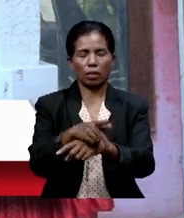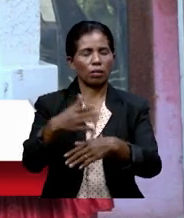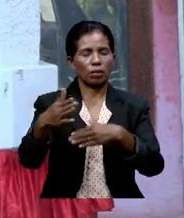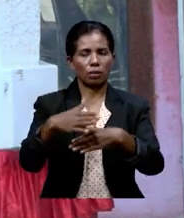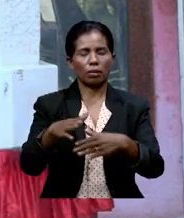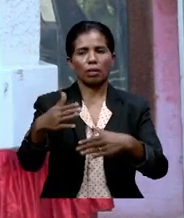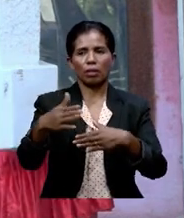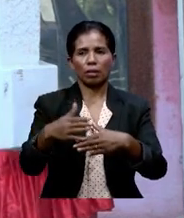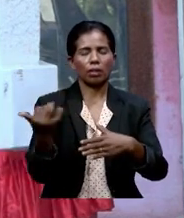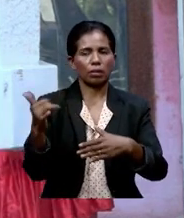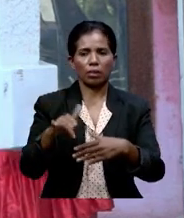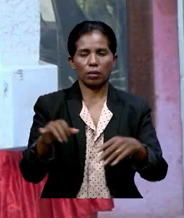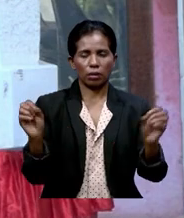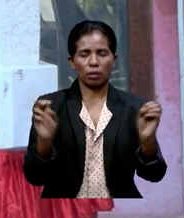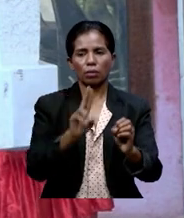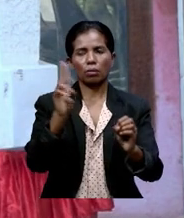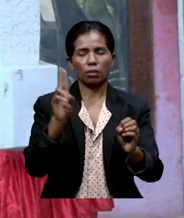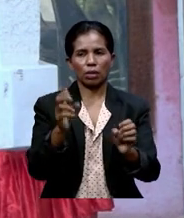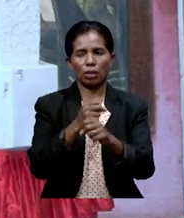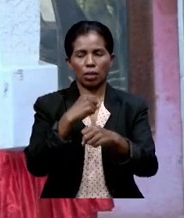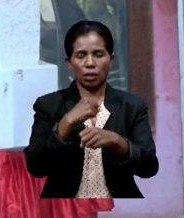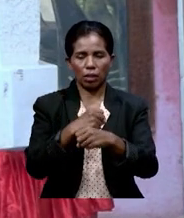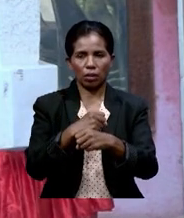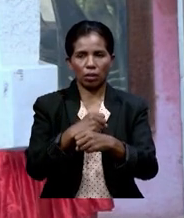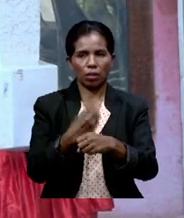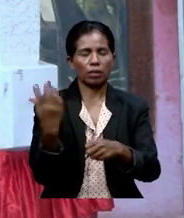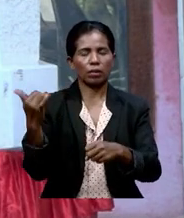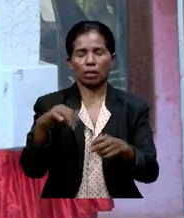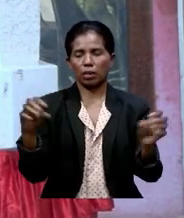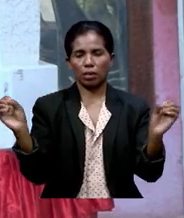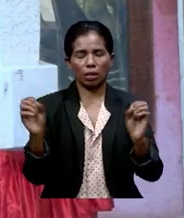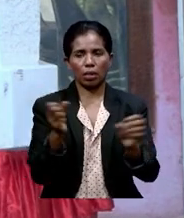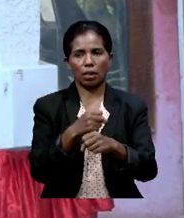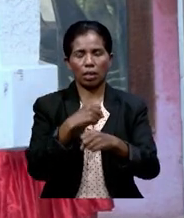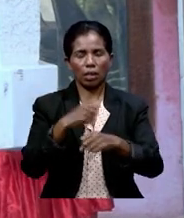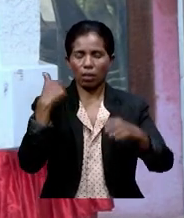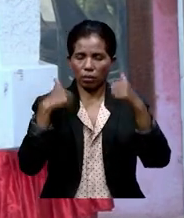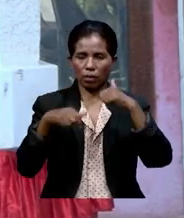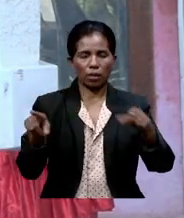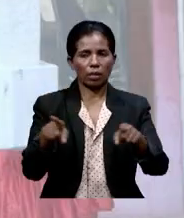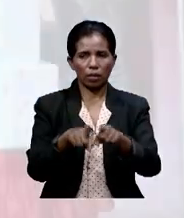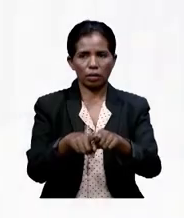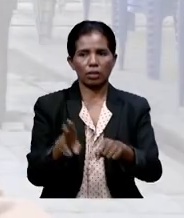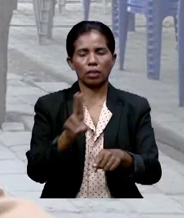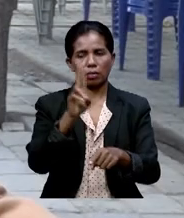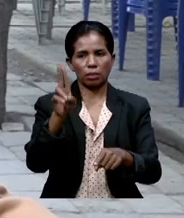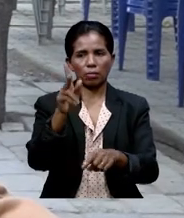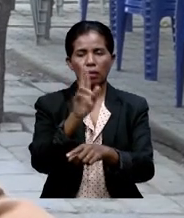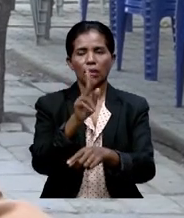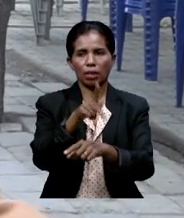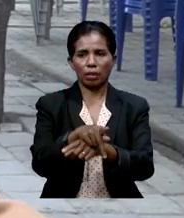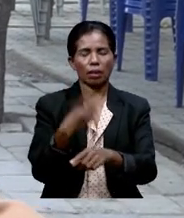oin sira nebe mak utiliza halo kar máquina sira sela realiza aktividade hene sampai bai. Sira so usa bakal. Amnya